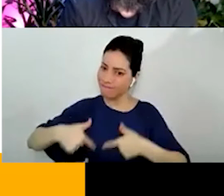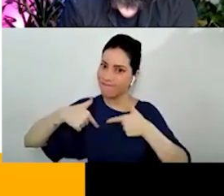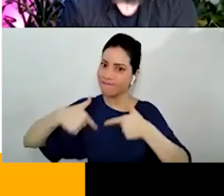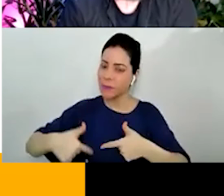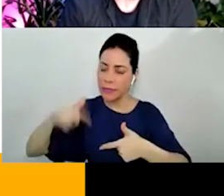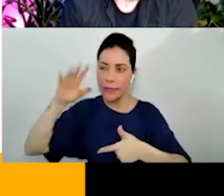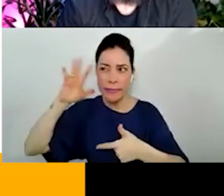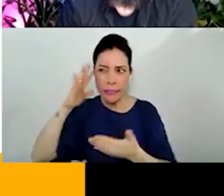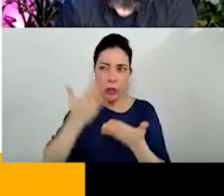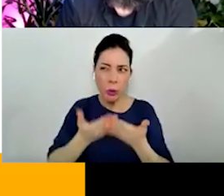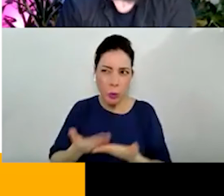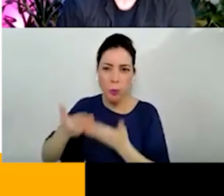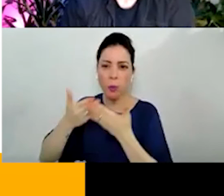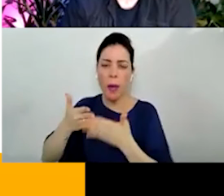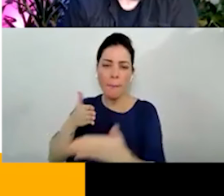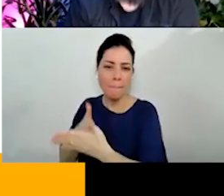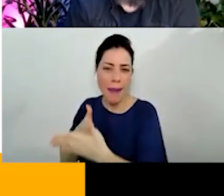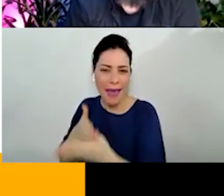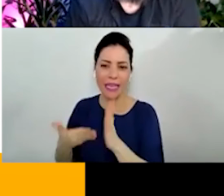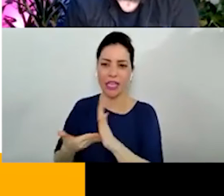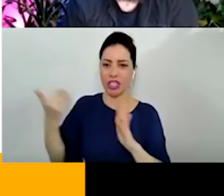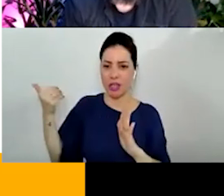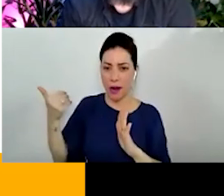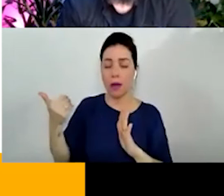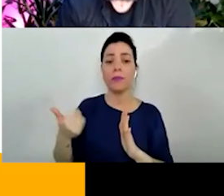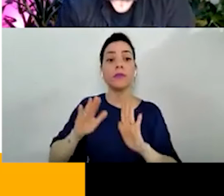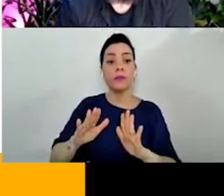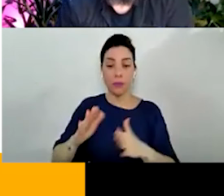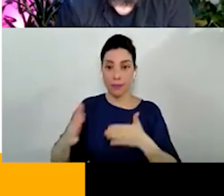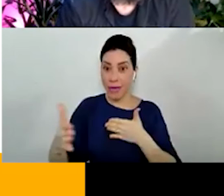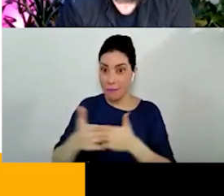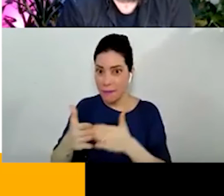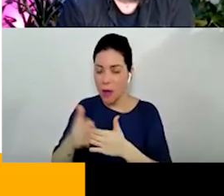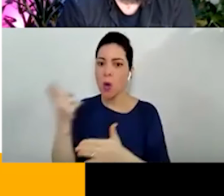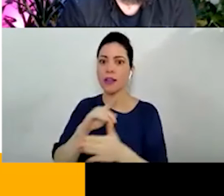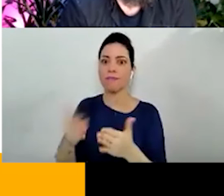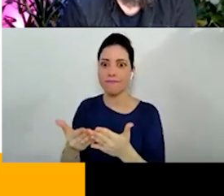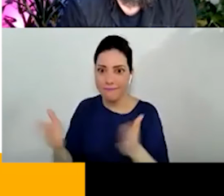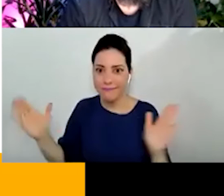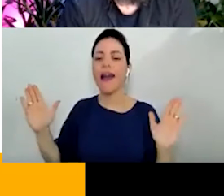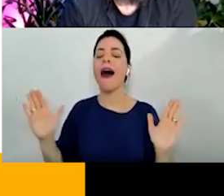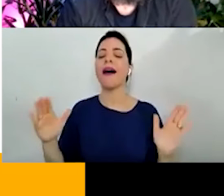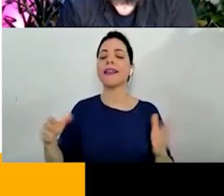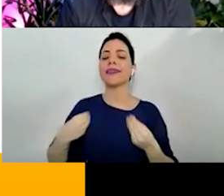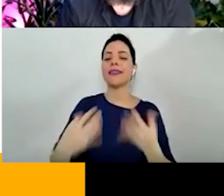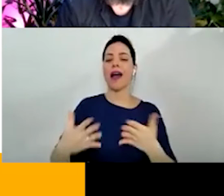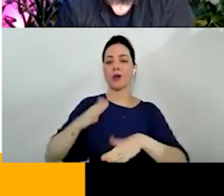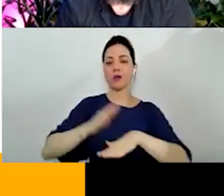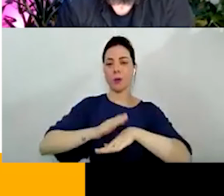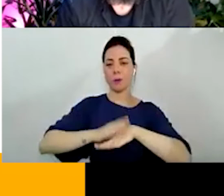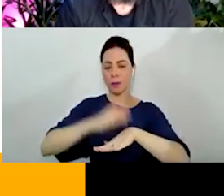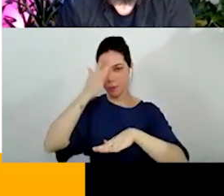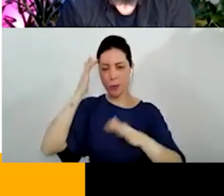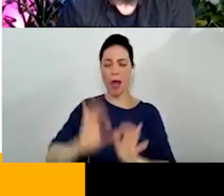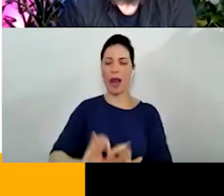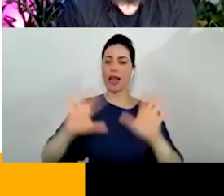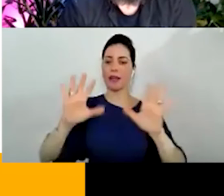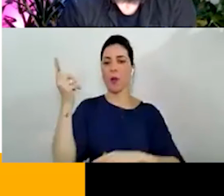quando a gente conseguir eliminar e a gente vai conseguir gerar e dar autonomia para que todas as pessoas consigam utilizar